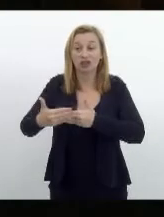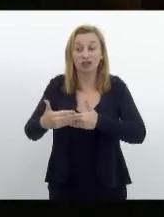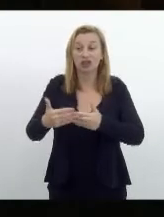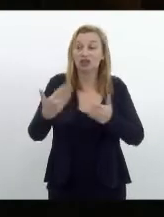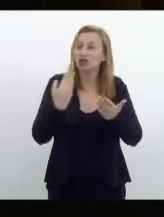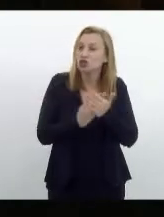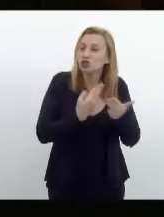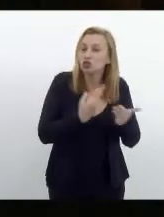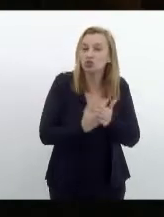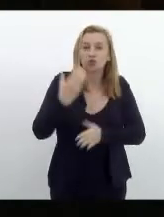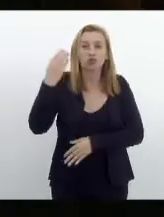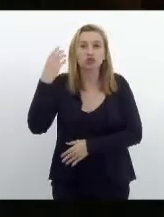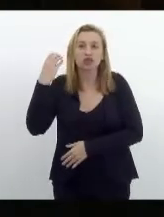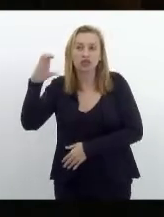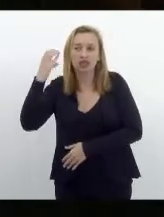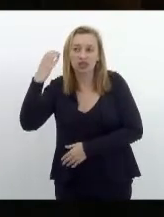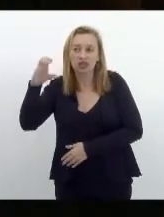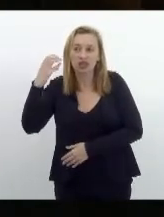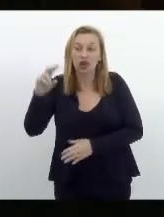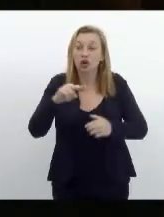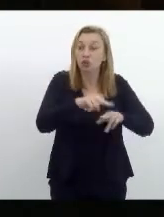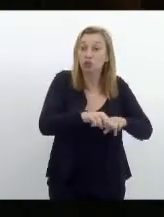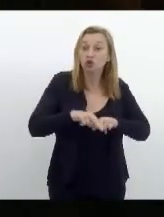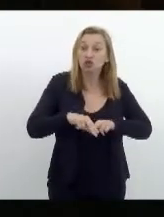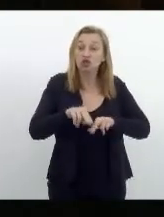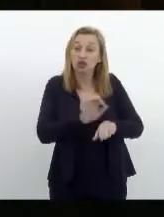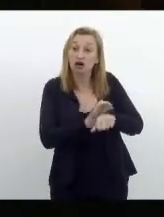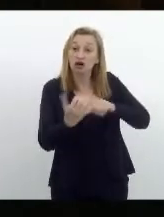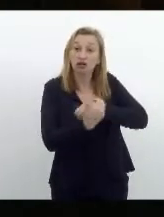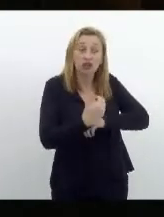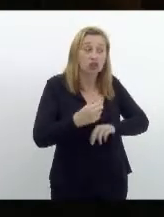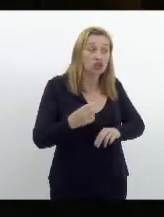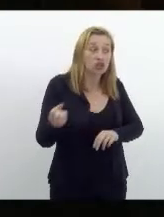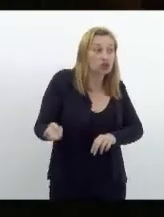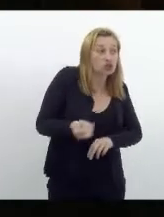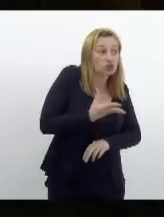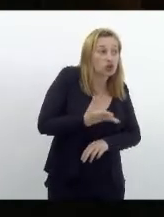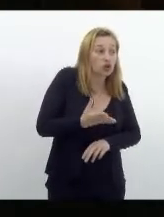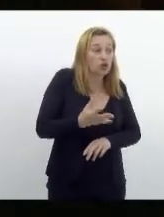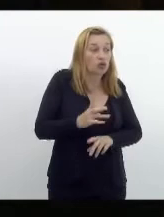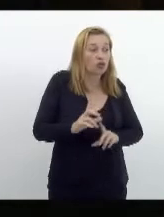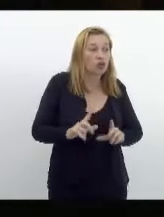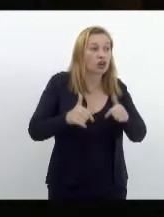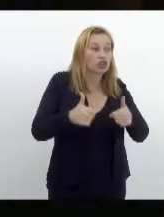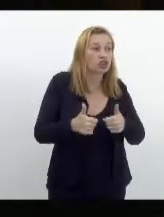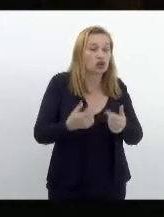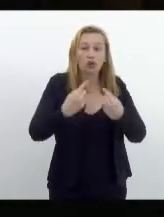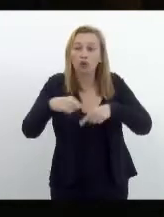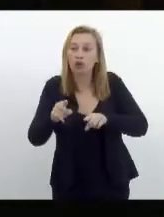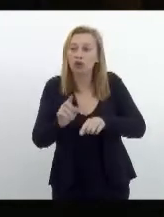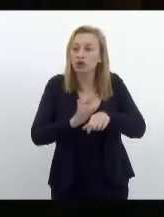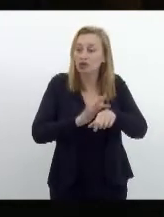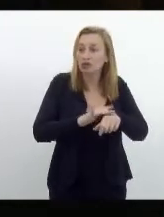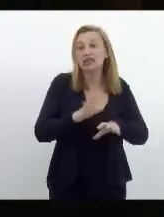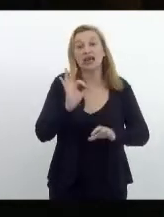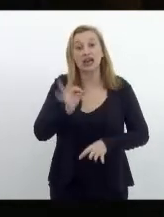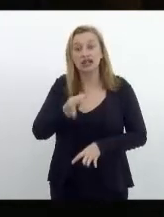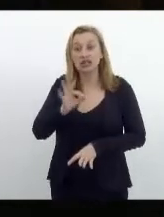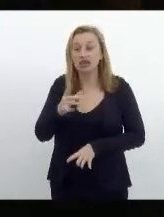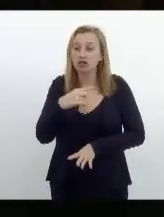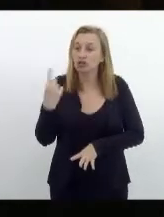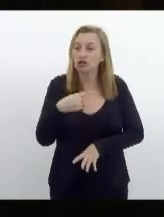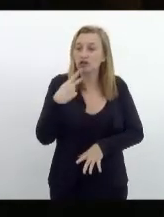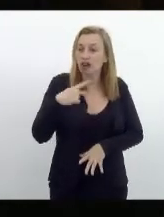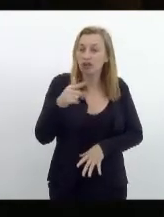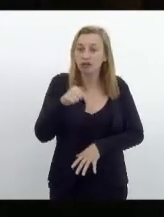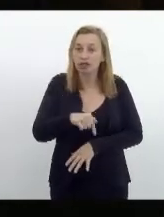científicos sobre as consequências da Covid e as novas alternativas de enfrentamento à doença. É claro que quando a gente fala